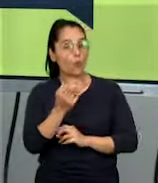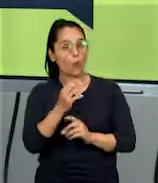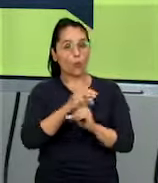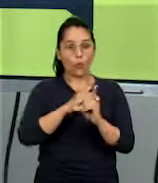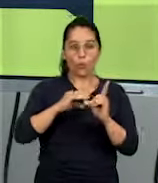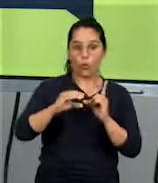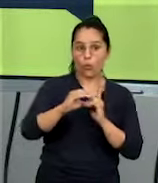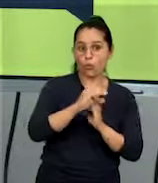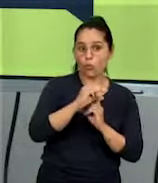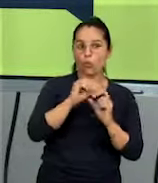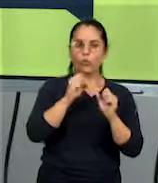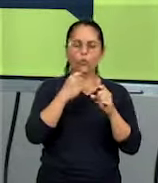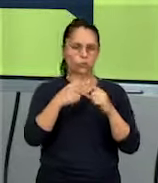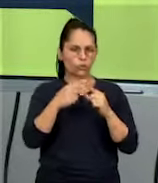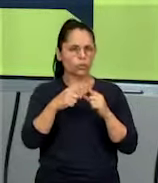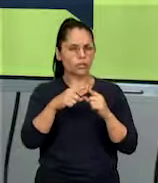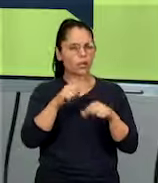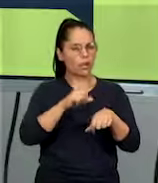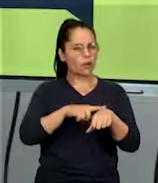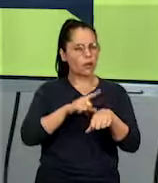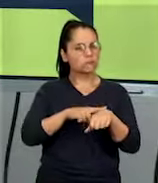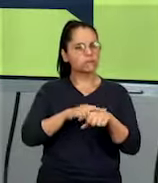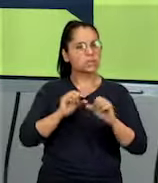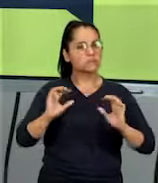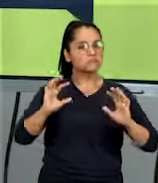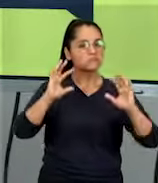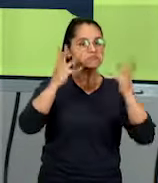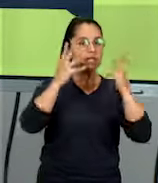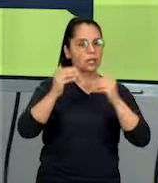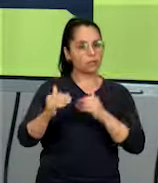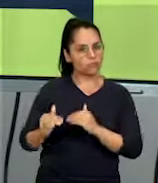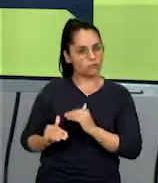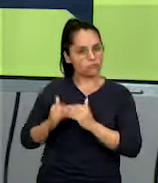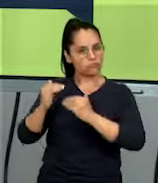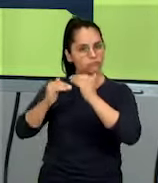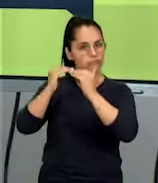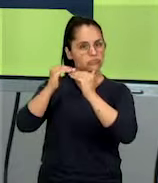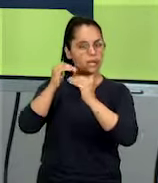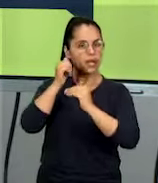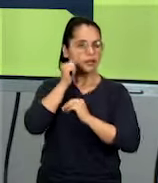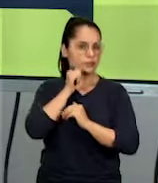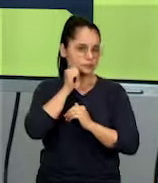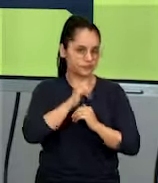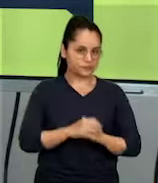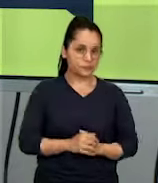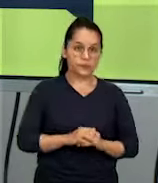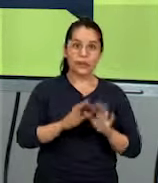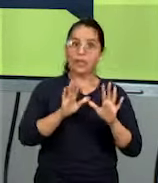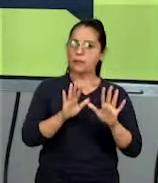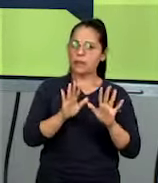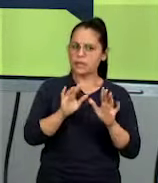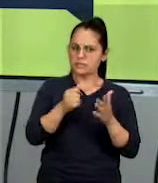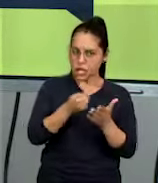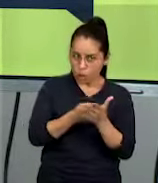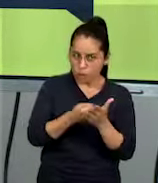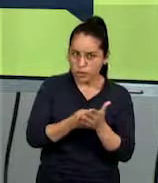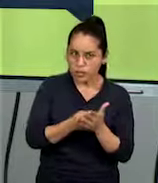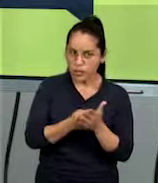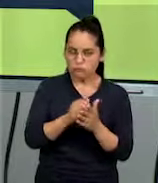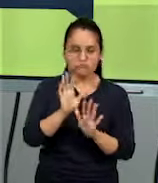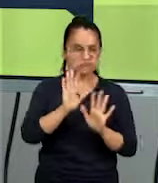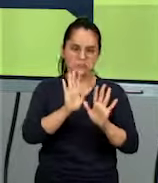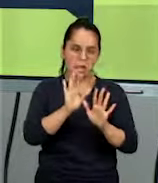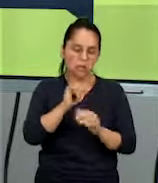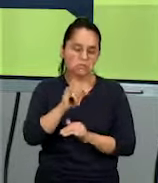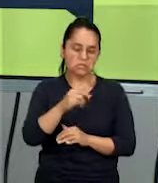ali é um momento em que se celebra o crescimento daquela menina. Mas não é obrigatório. Se a família não